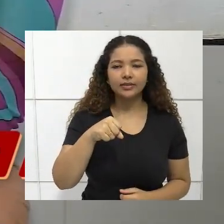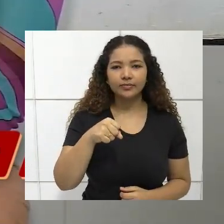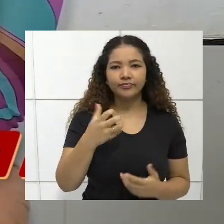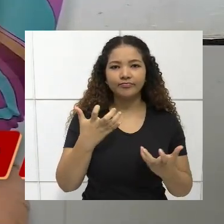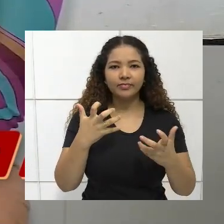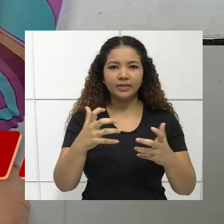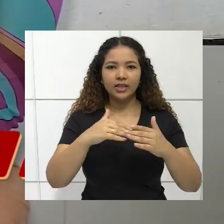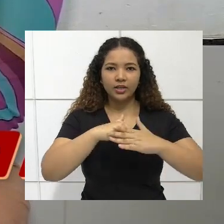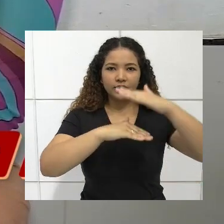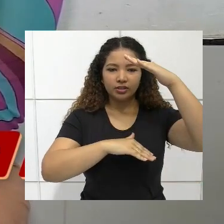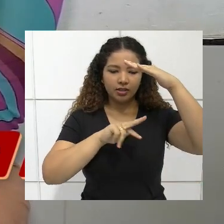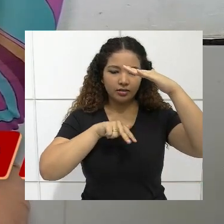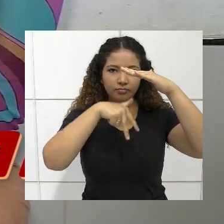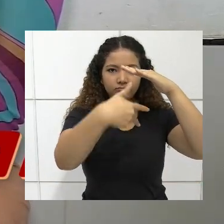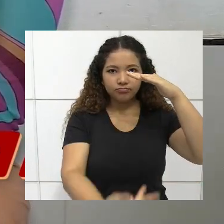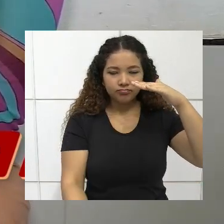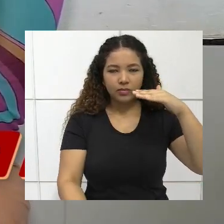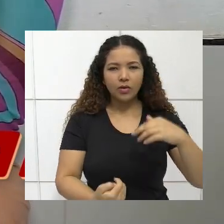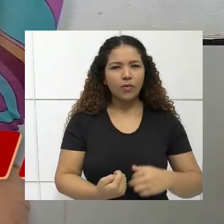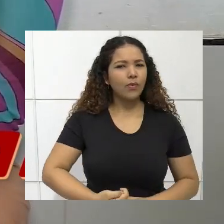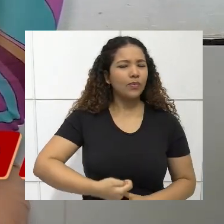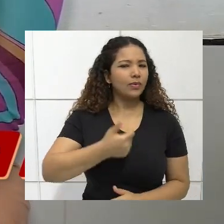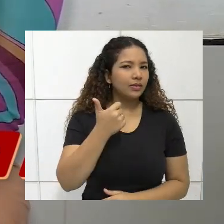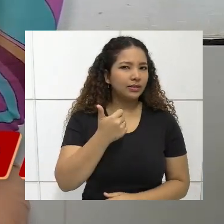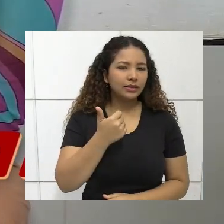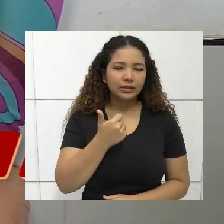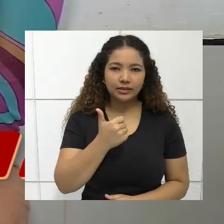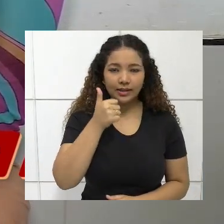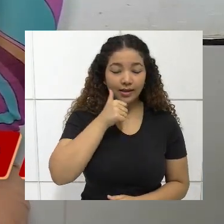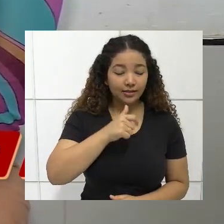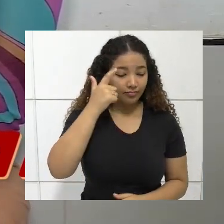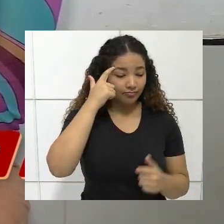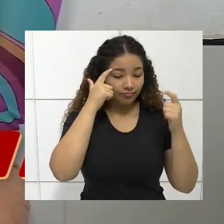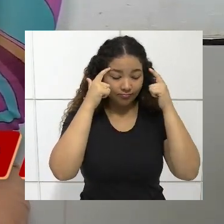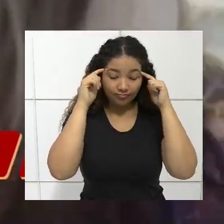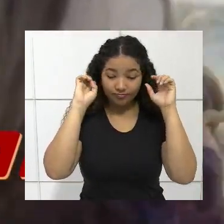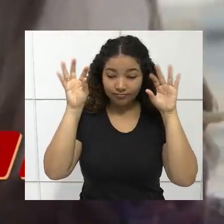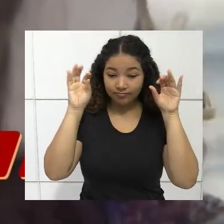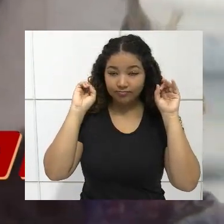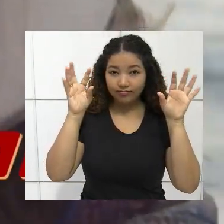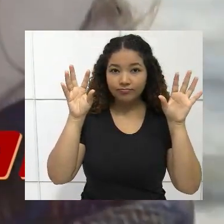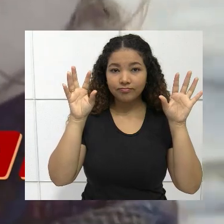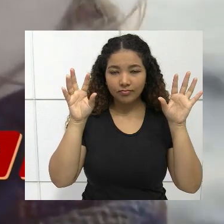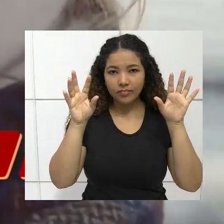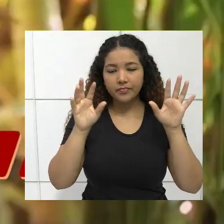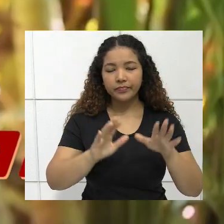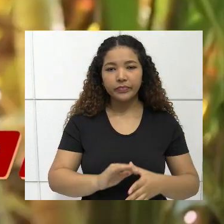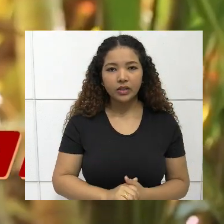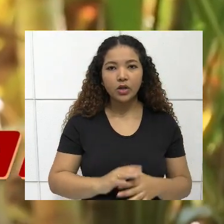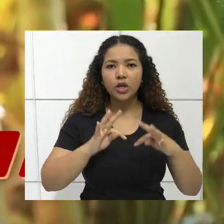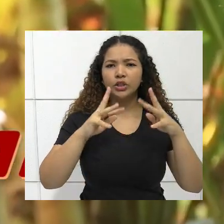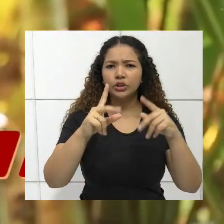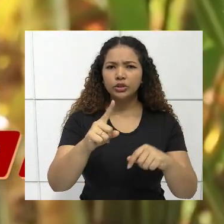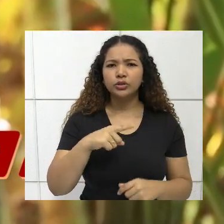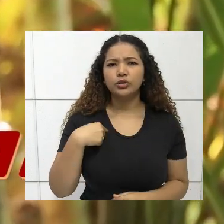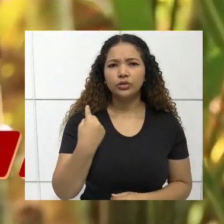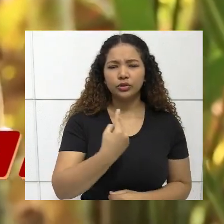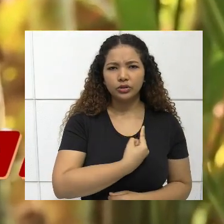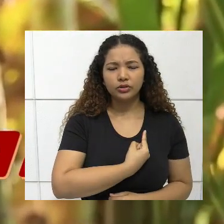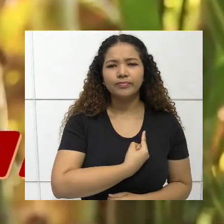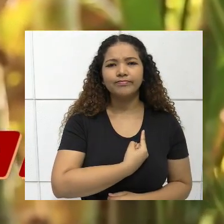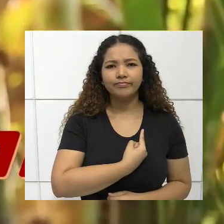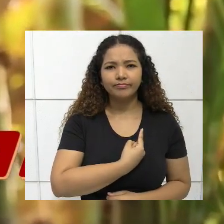fora, entendeu? Passava muita gente na cabeça da gente, entendeu? Todos nós devemos atuar